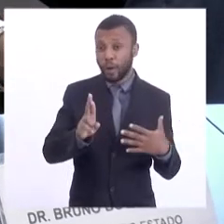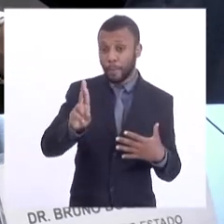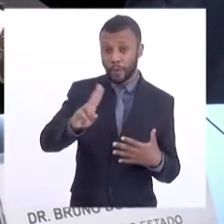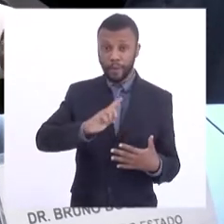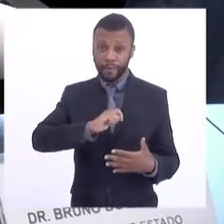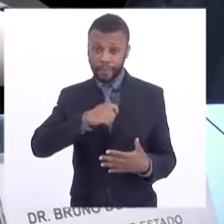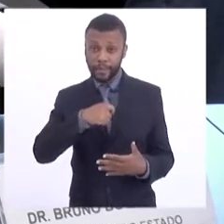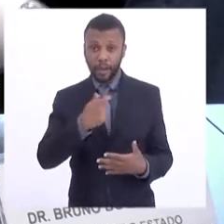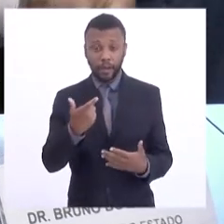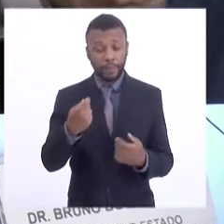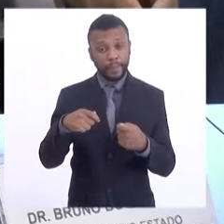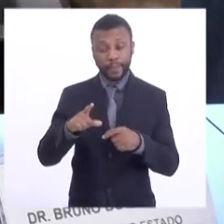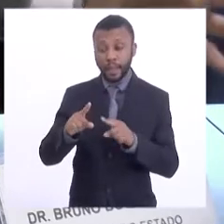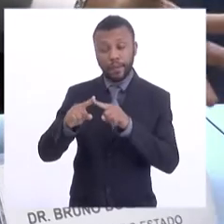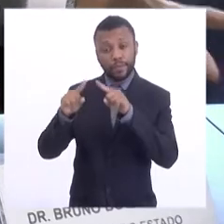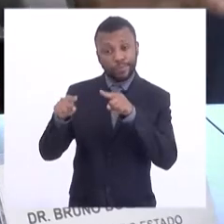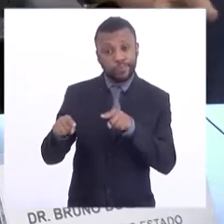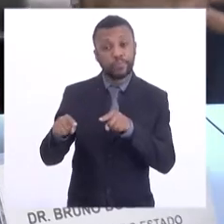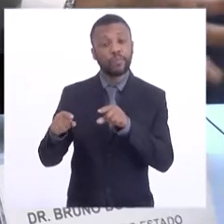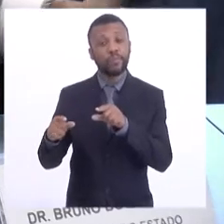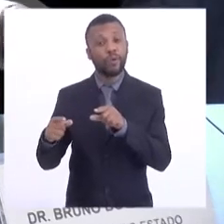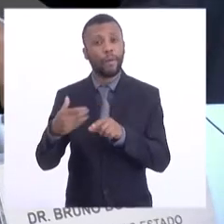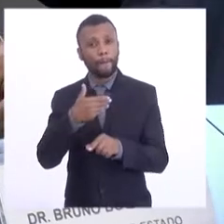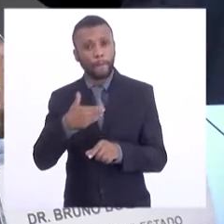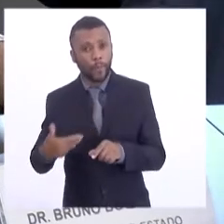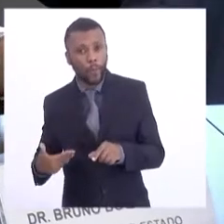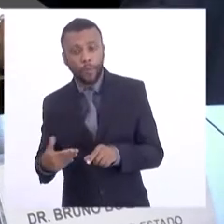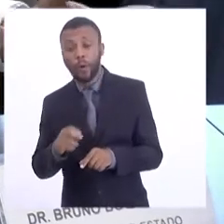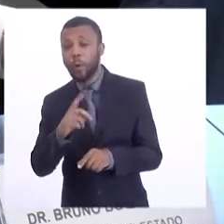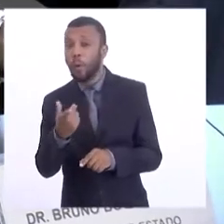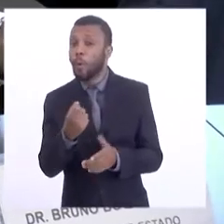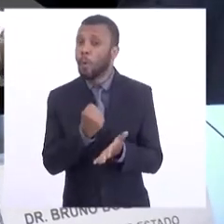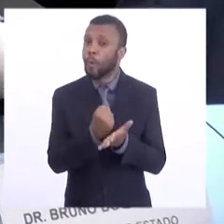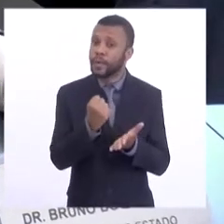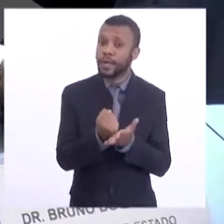pode ser assessorado eu fiquei cheio de contratados